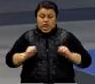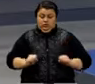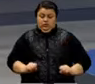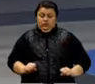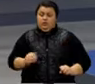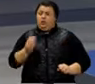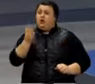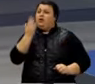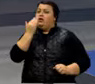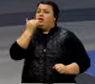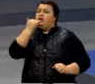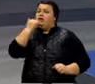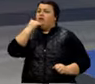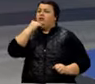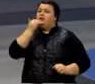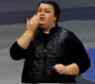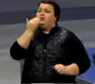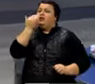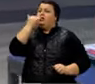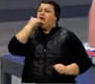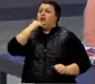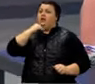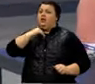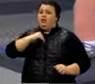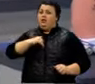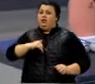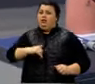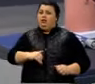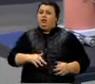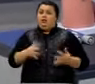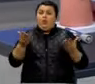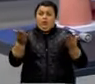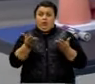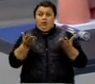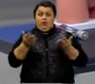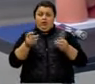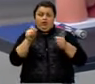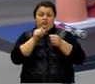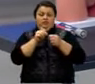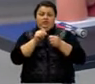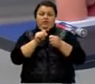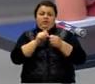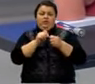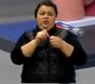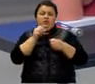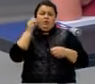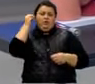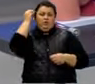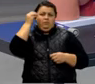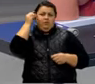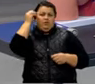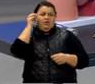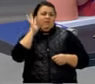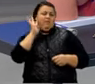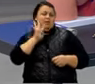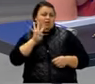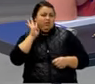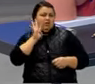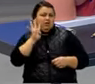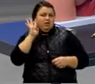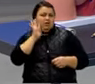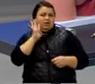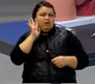fazendo um experimento bem legal, ó, vocês podem ver que já está tudo pronto aqui, tá? Vai ser bem